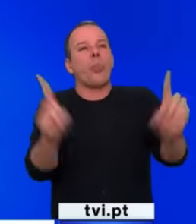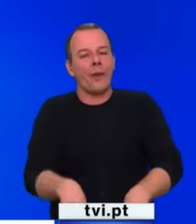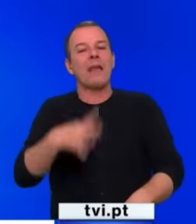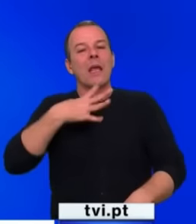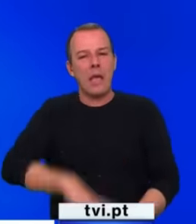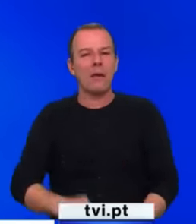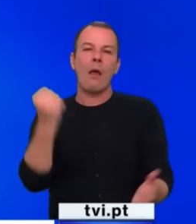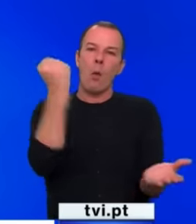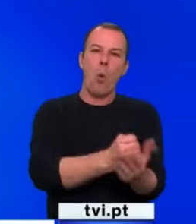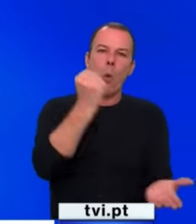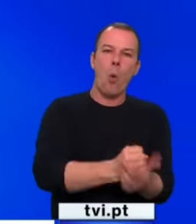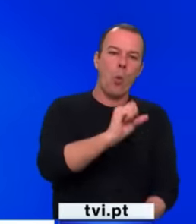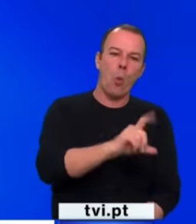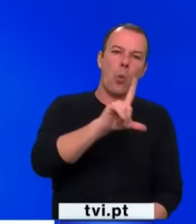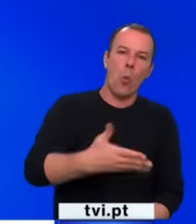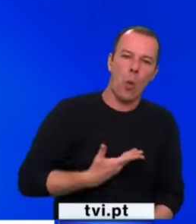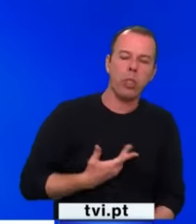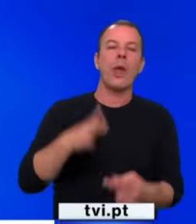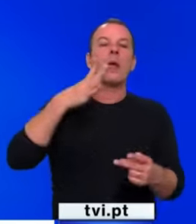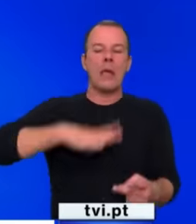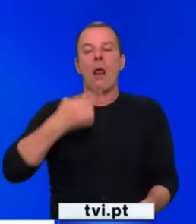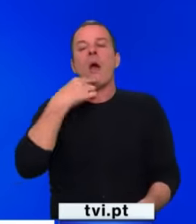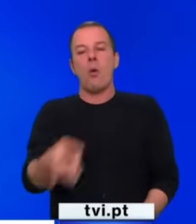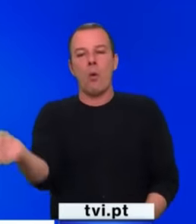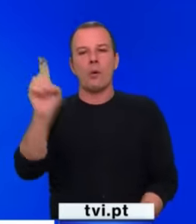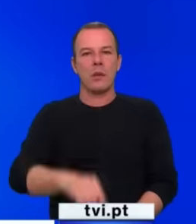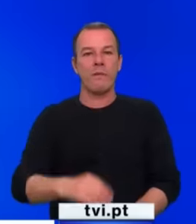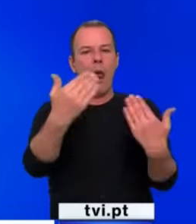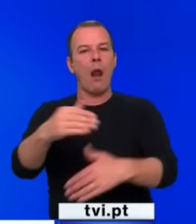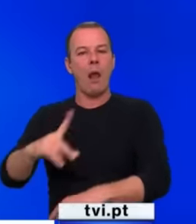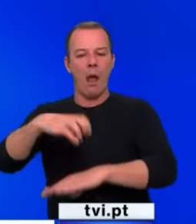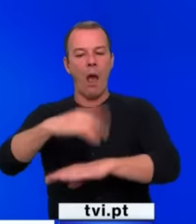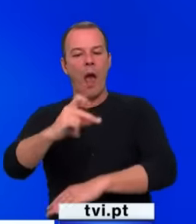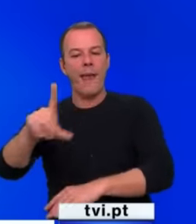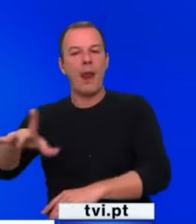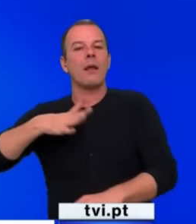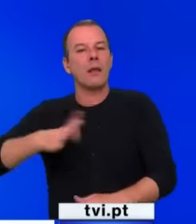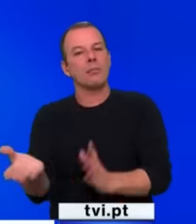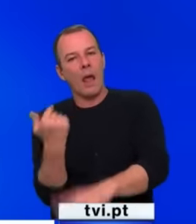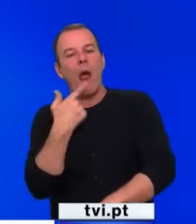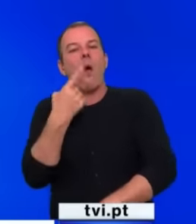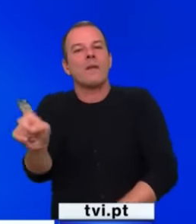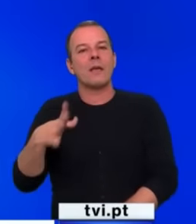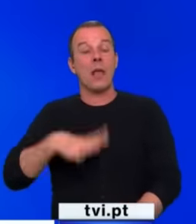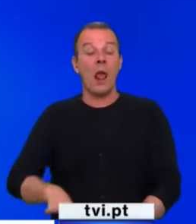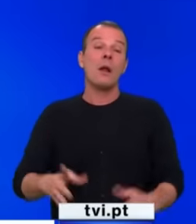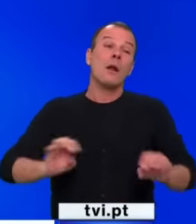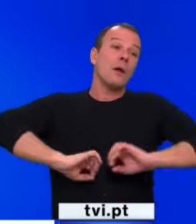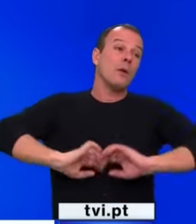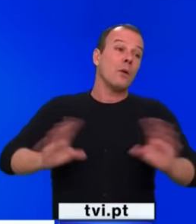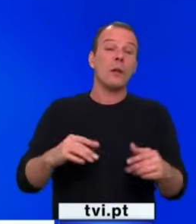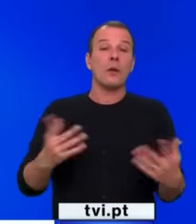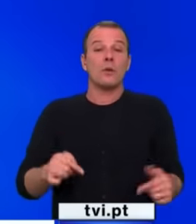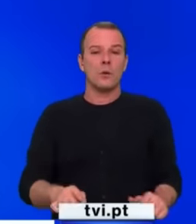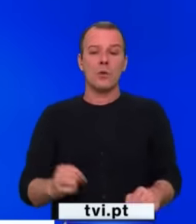Quer voltar a repor o visto gold sobre o imobiliário, quer voltar a retirar as restrições ao alojamento local. Entretanto, nós, para além do trabalho que está a ser feito,